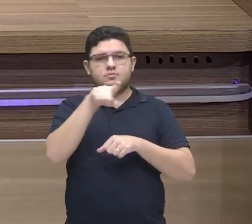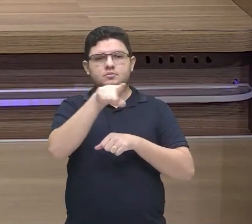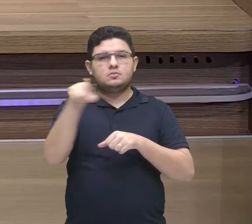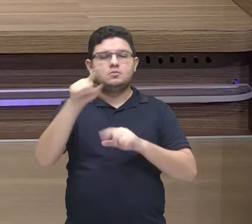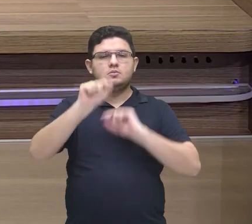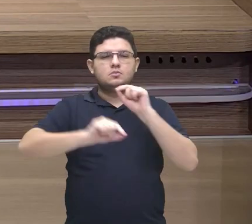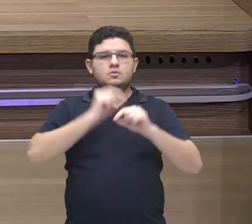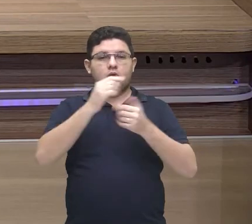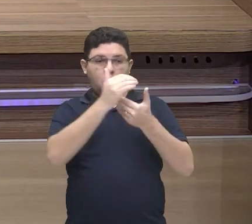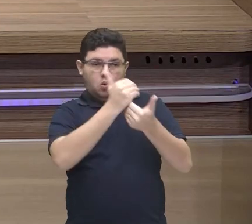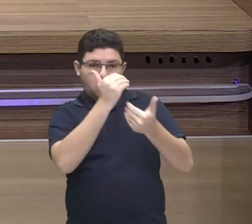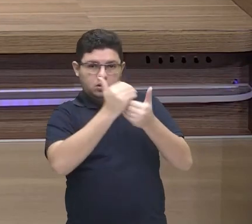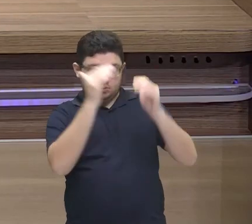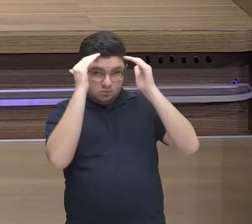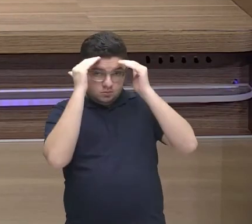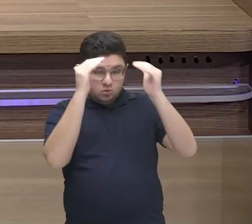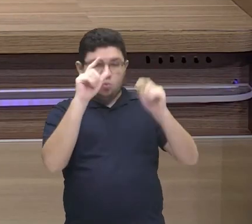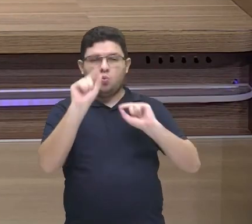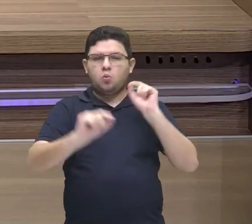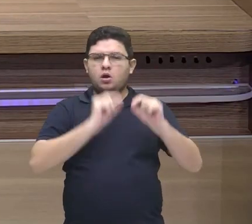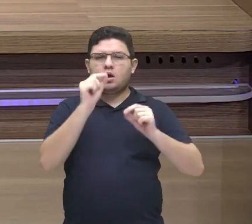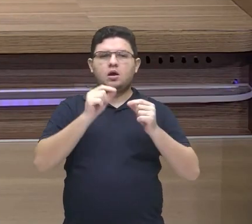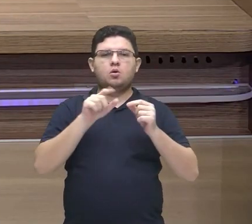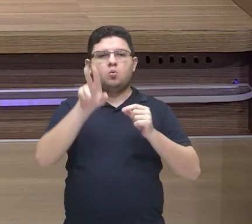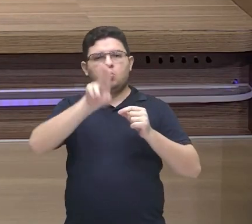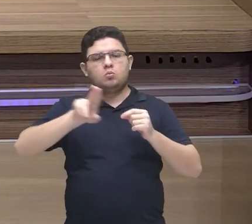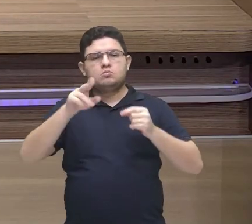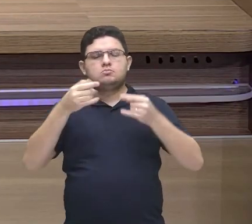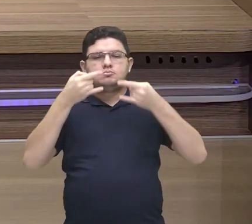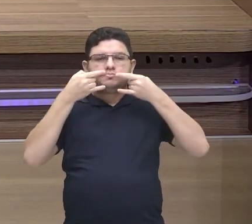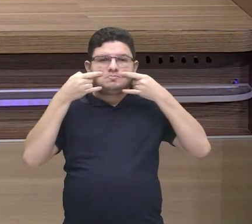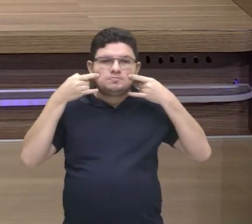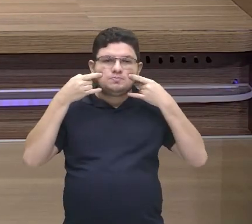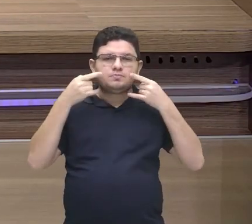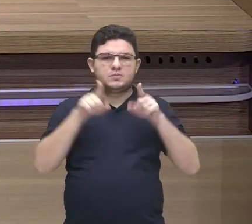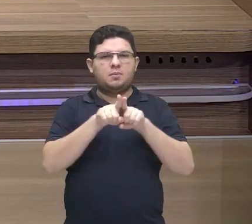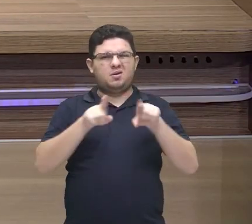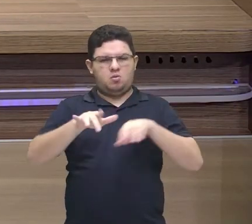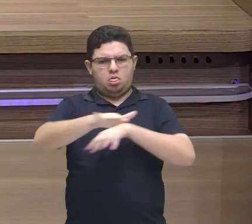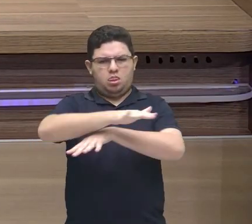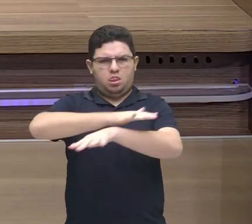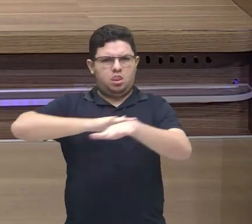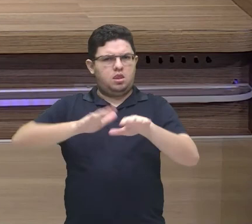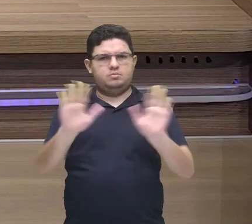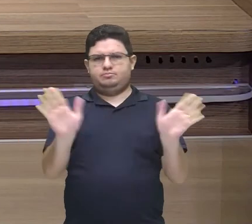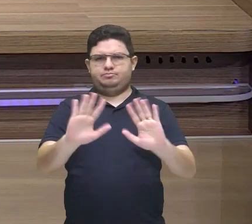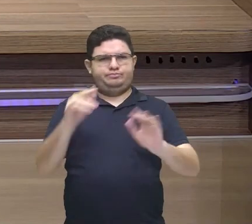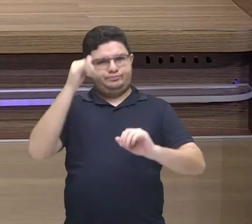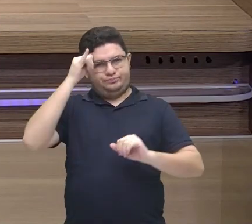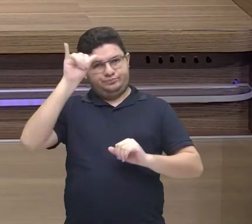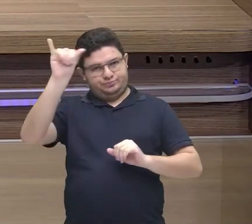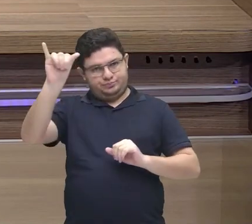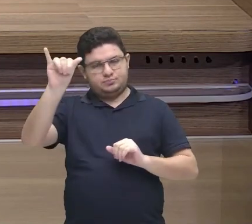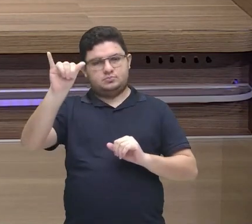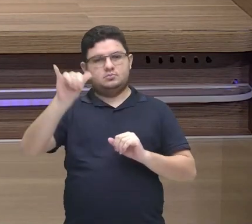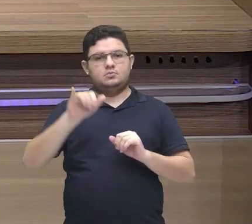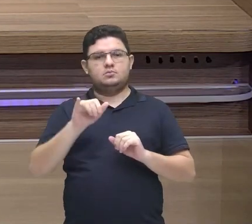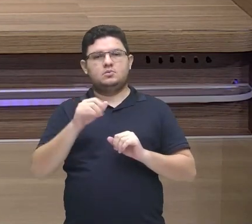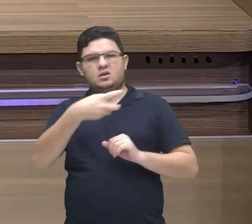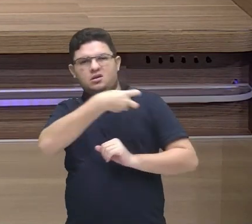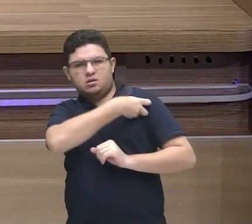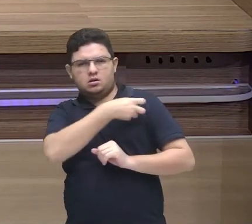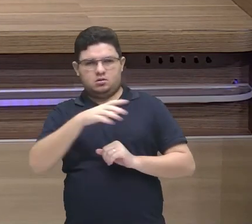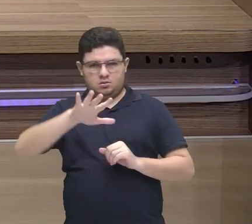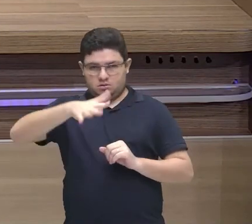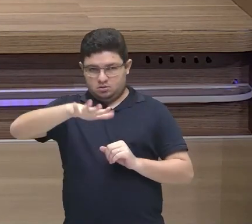recomendado, né? Máscara, ambiente, não muita gente, muita aglomeração, porque mesmo vacinado, a gente consegue